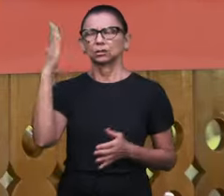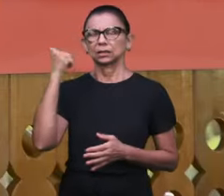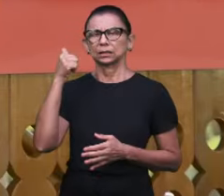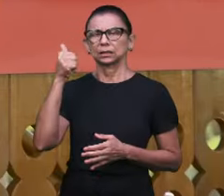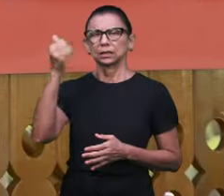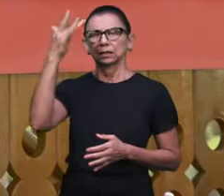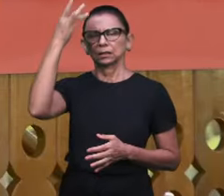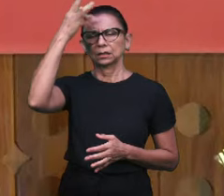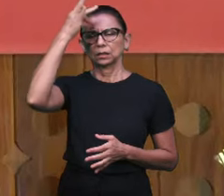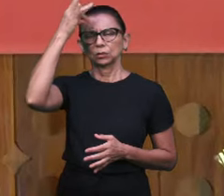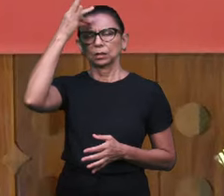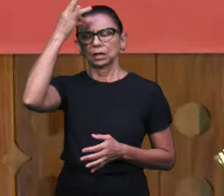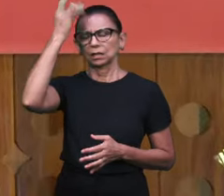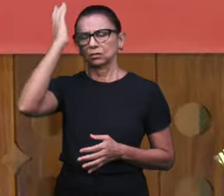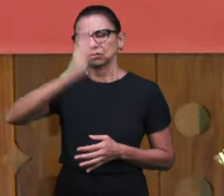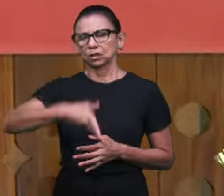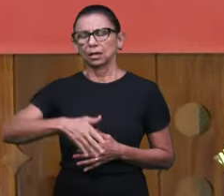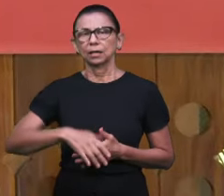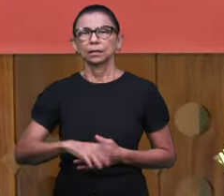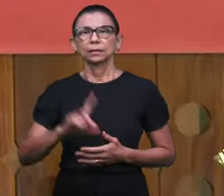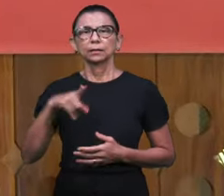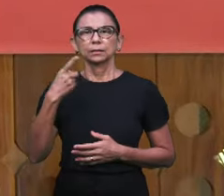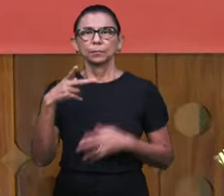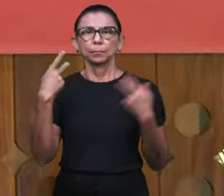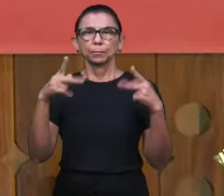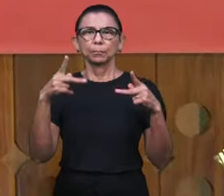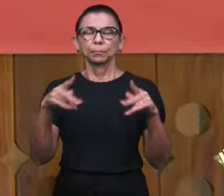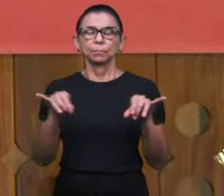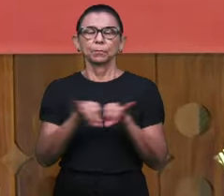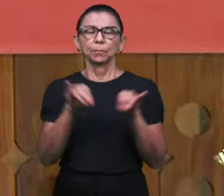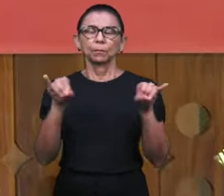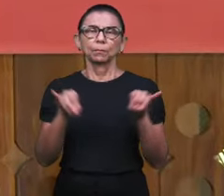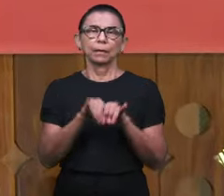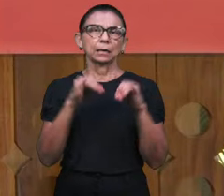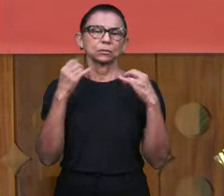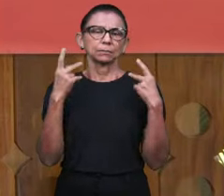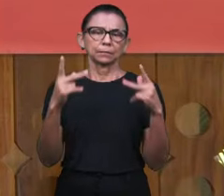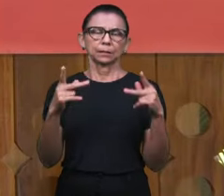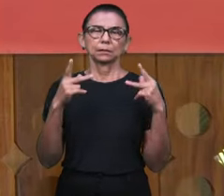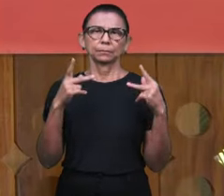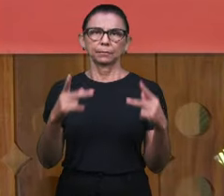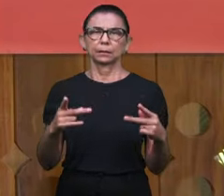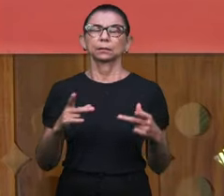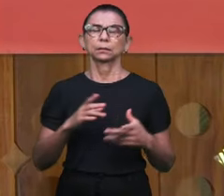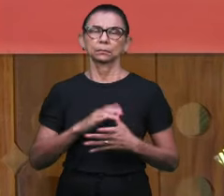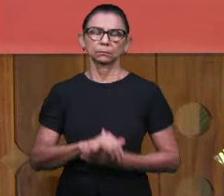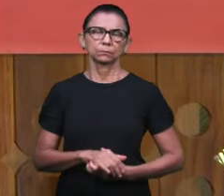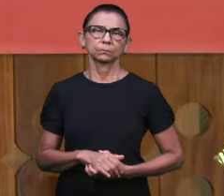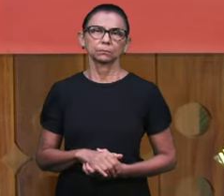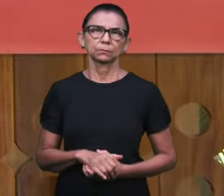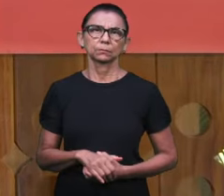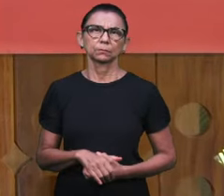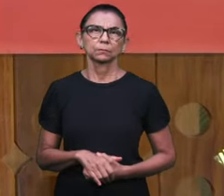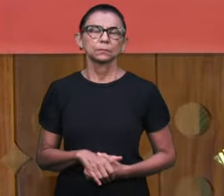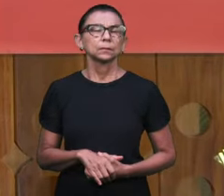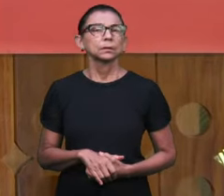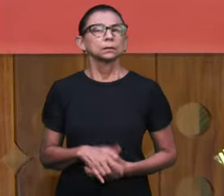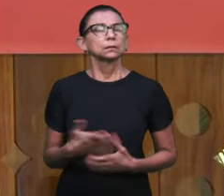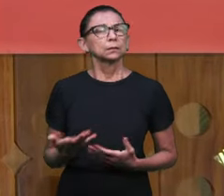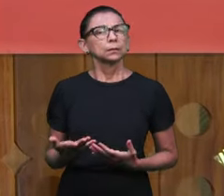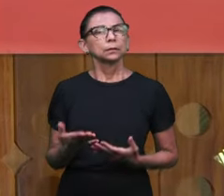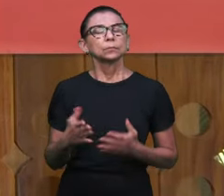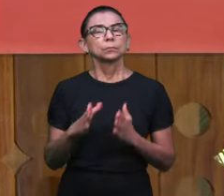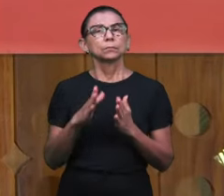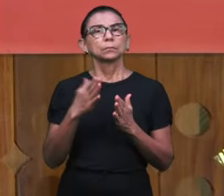só falar bobagem. Ele não sabe que a palavra é um alimento significativo